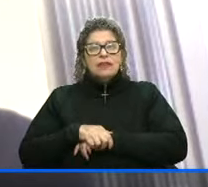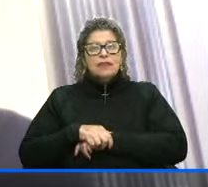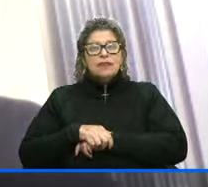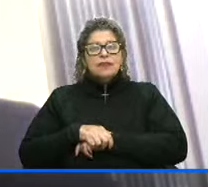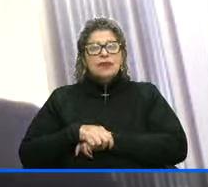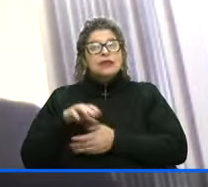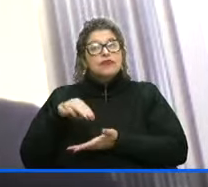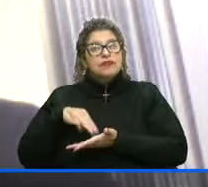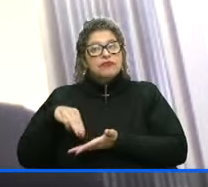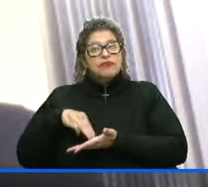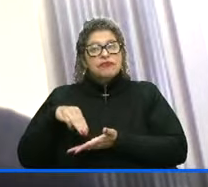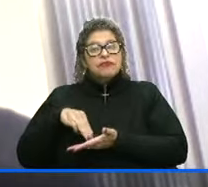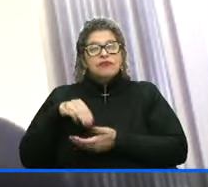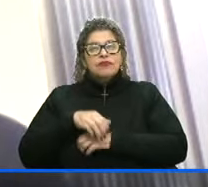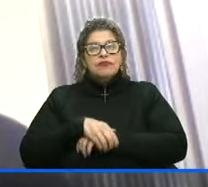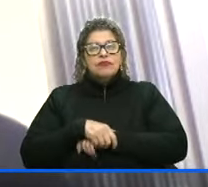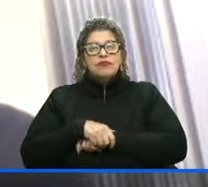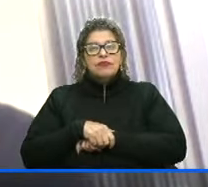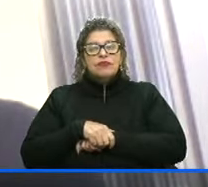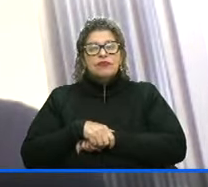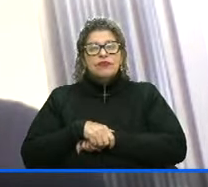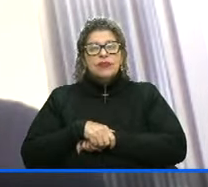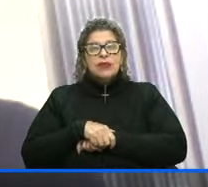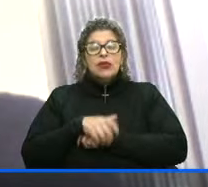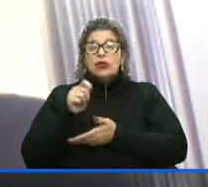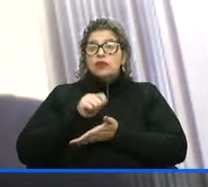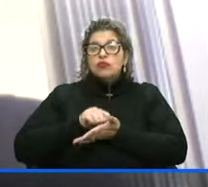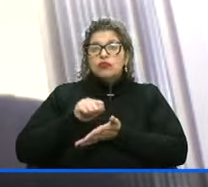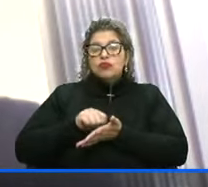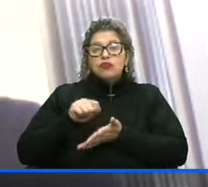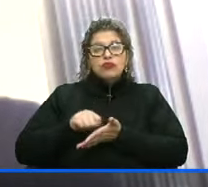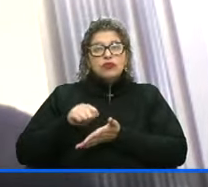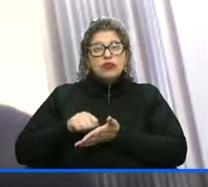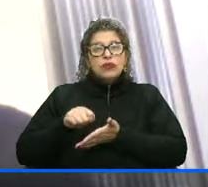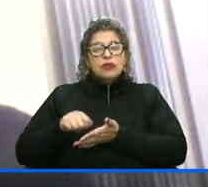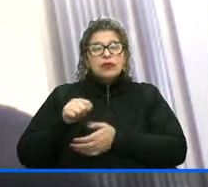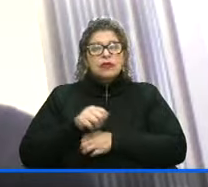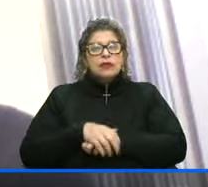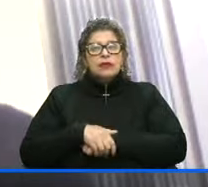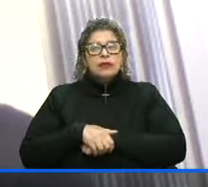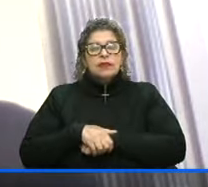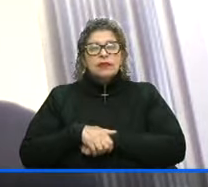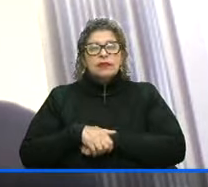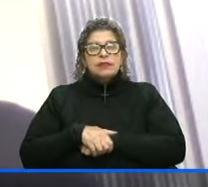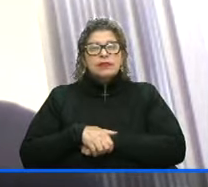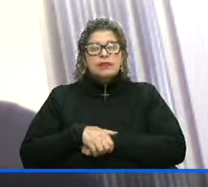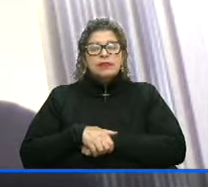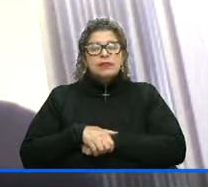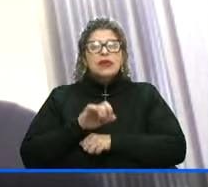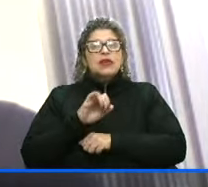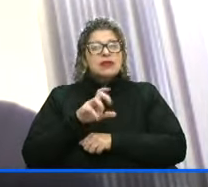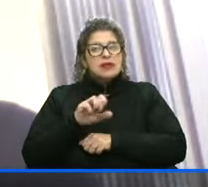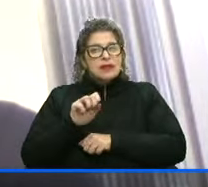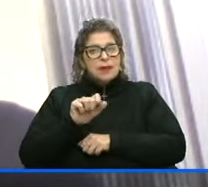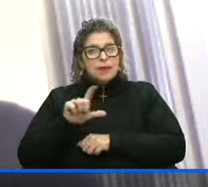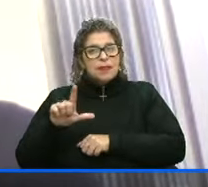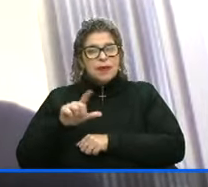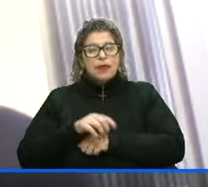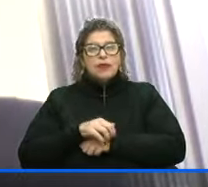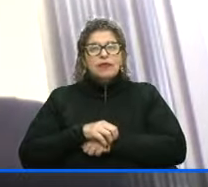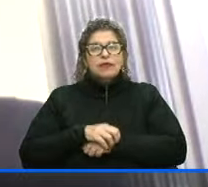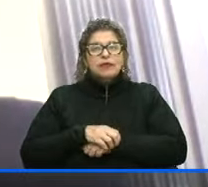na secretaria. Eu fiz algumas anotações aqui do que a Isabel colocou.